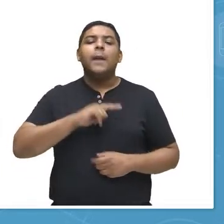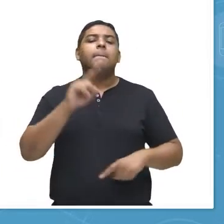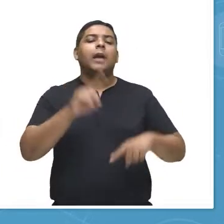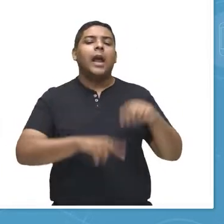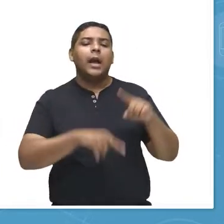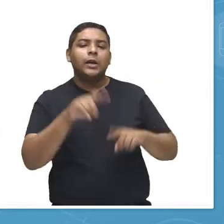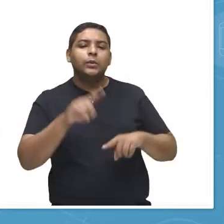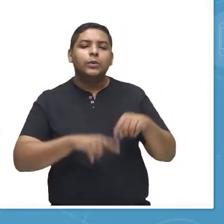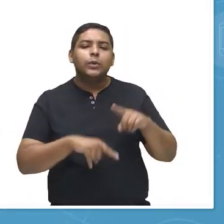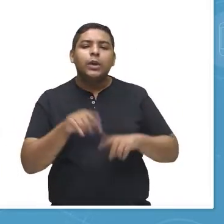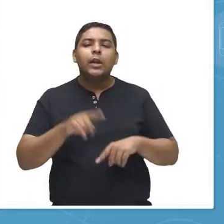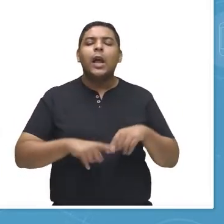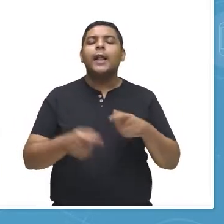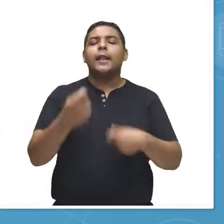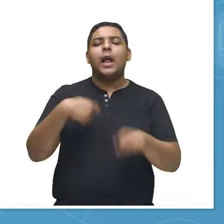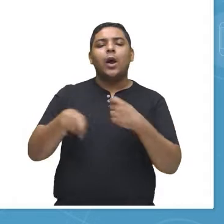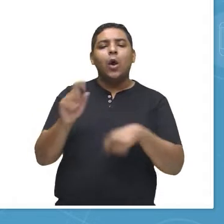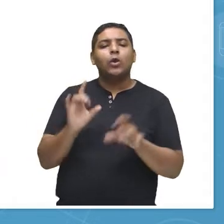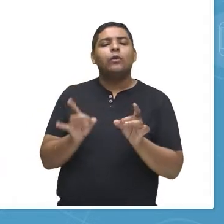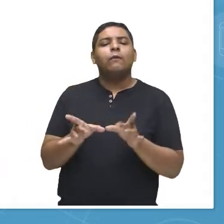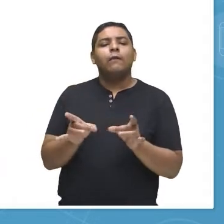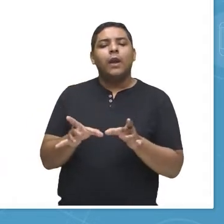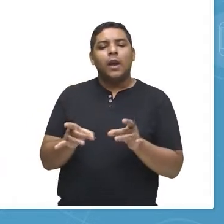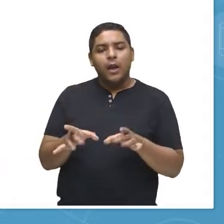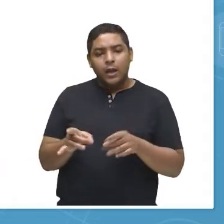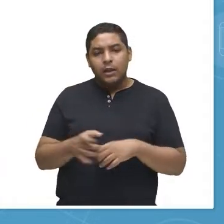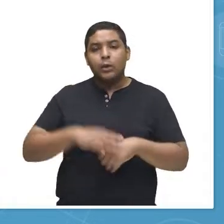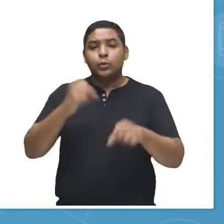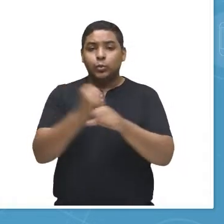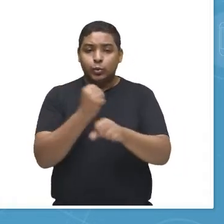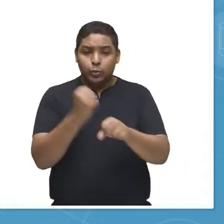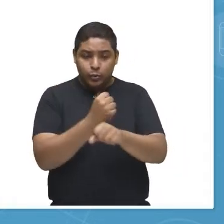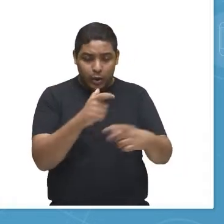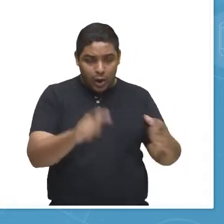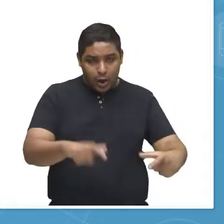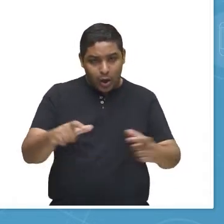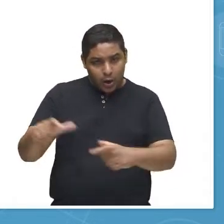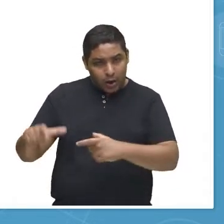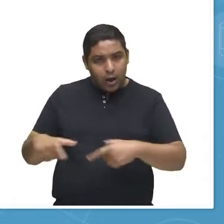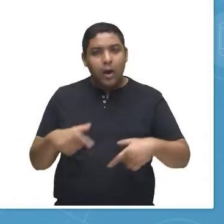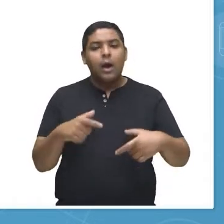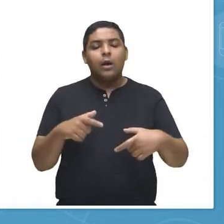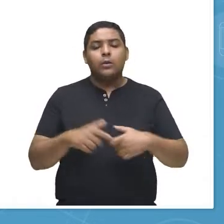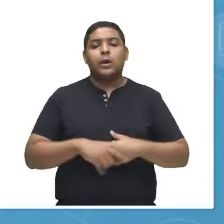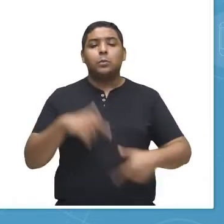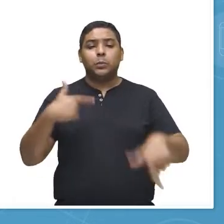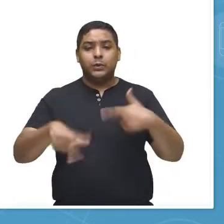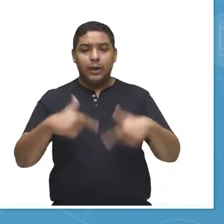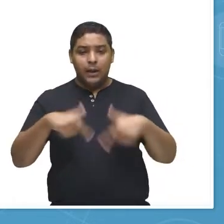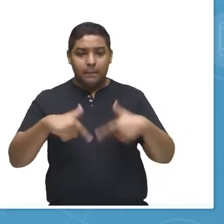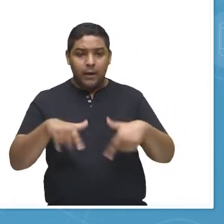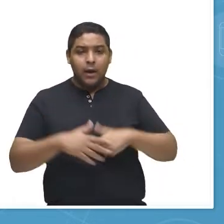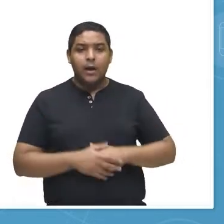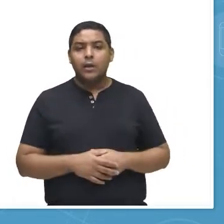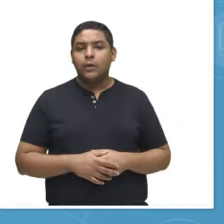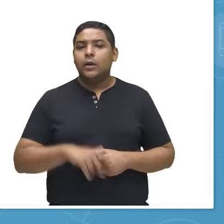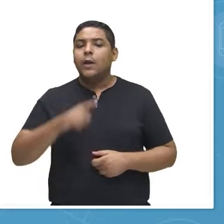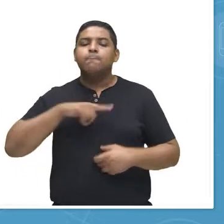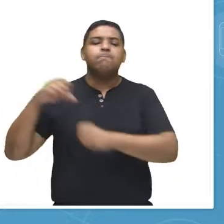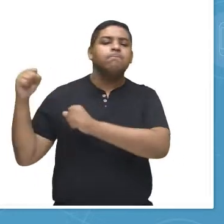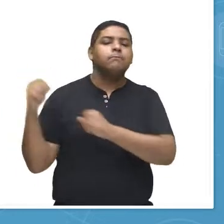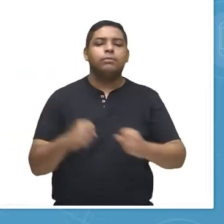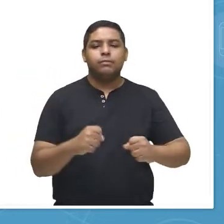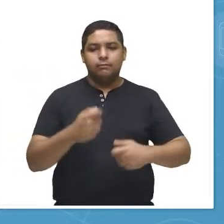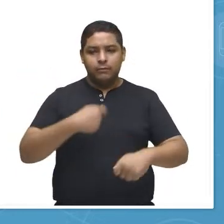mercadorias, negócios, infraestrutura, serviços, com maior potencial econômico,